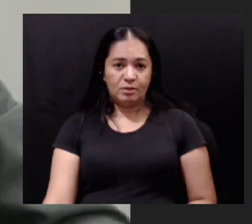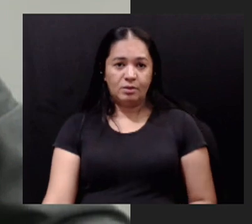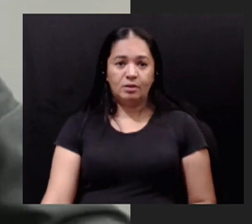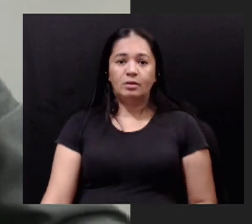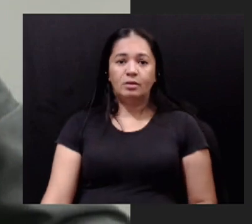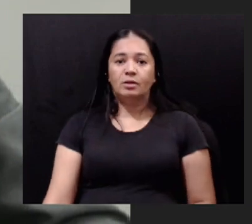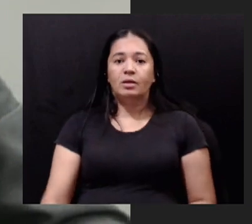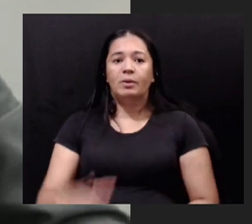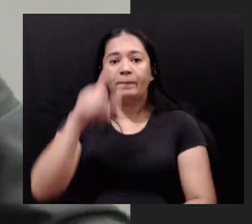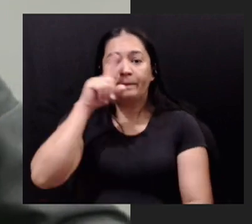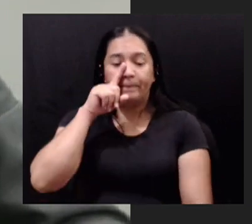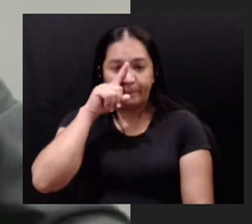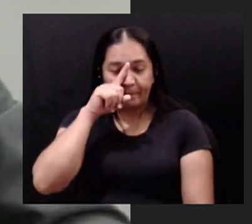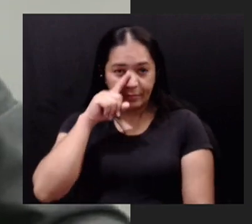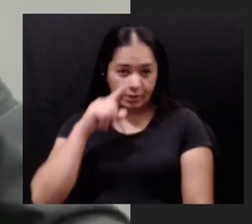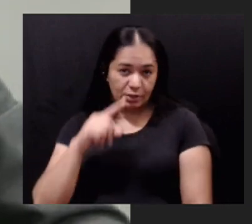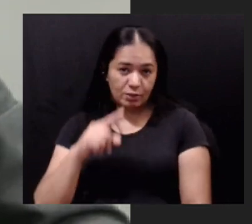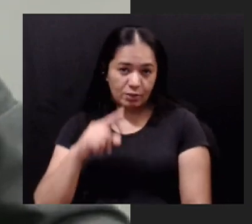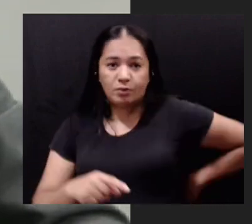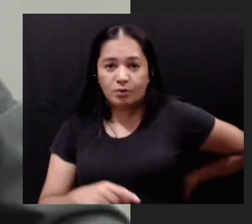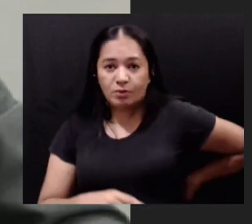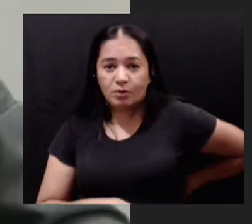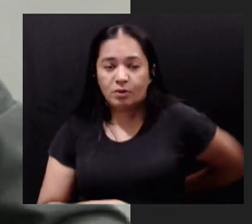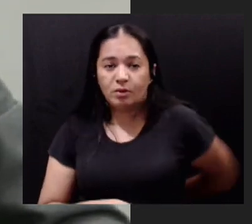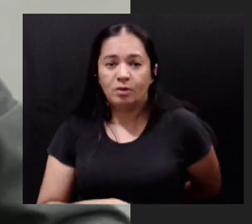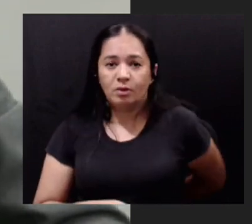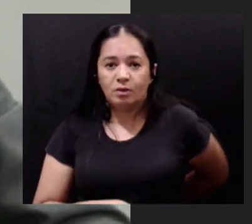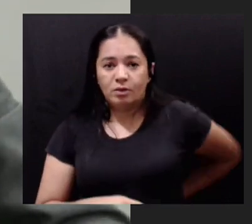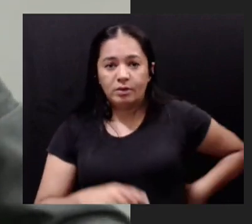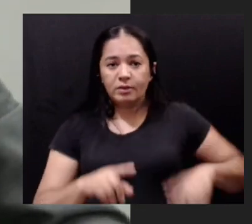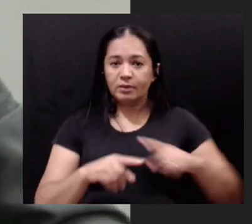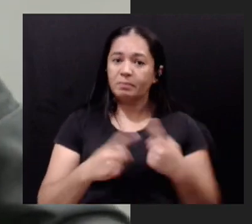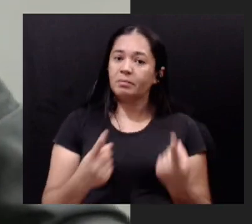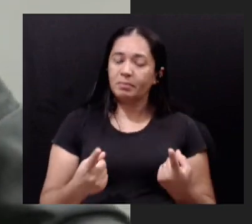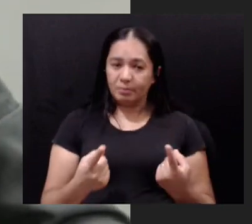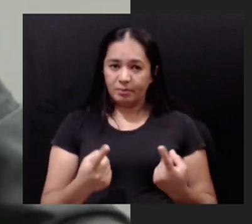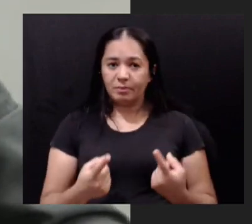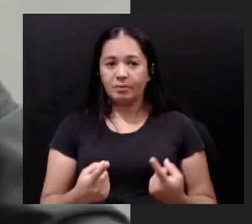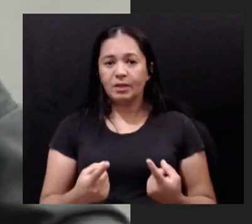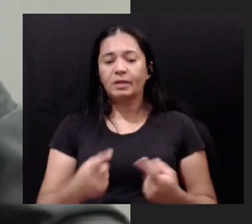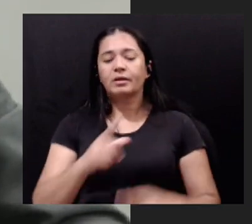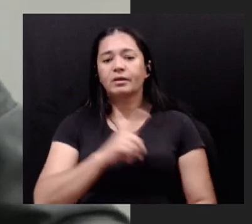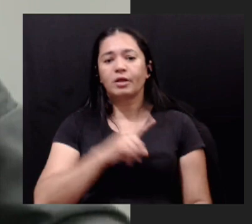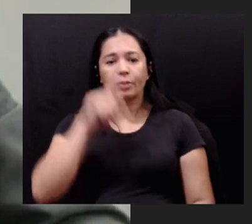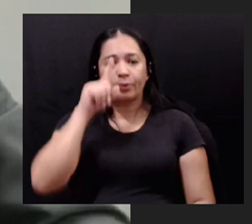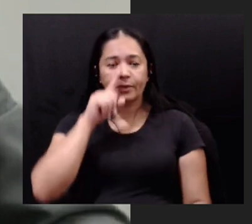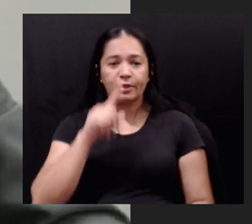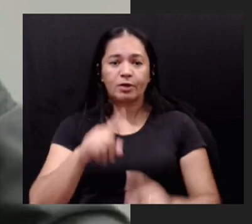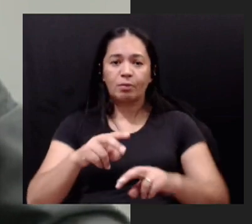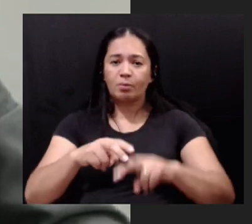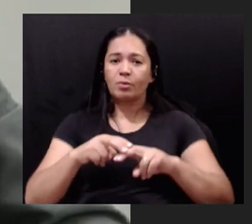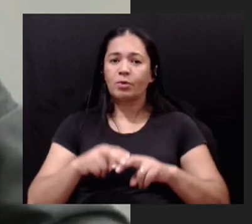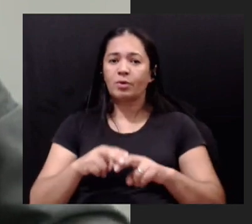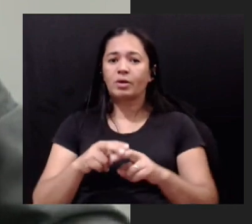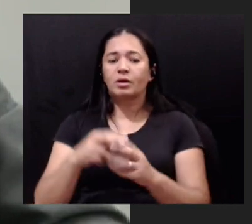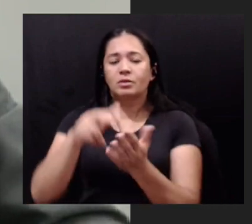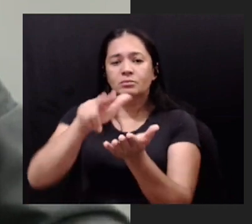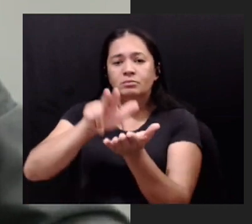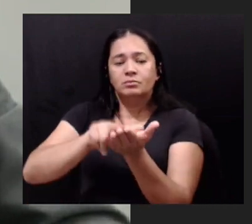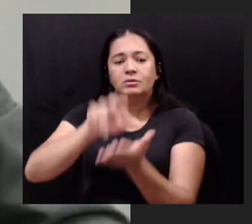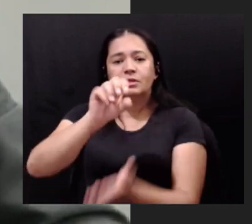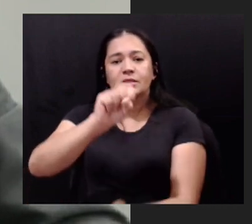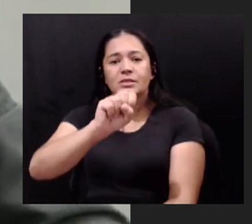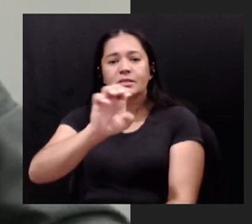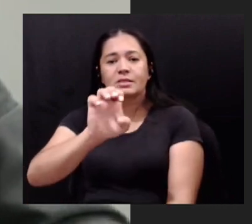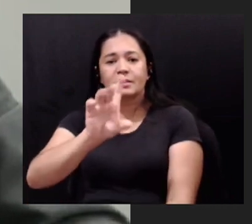um exame invasivo, né, e todo exame tem seus riscos, até pela sedação, tudo, então a gente tem que ser um pouco criterioso ao